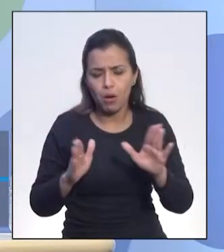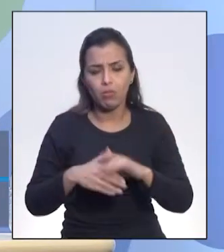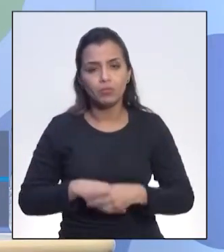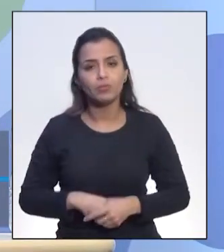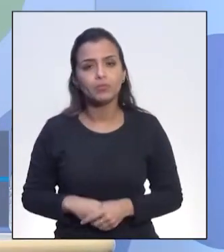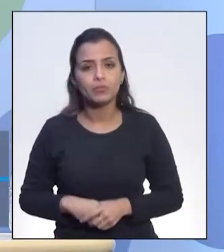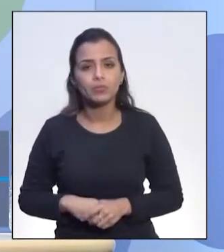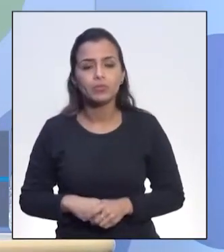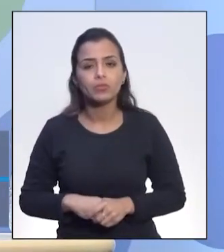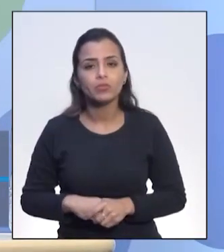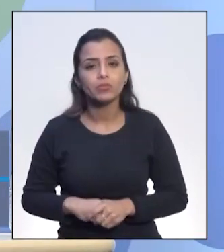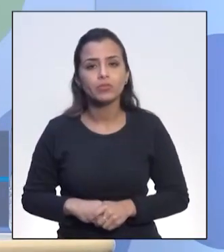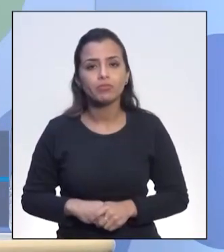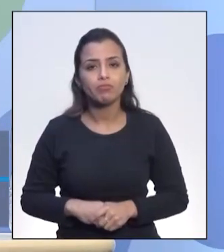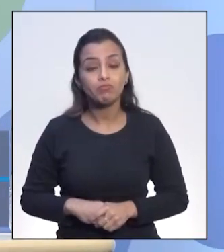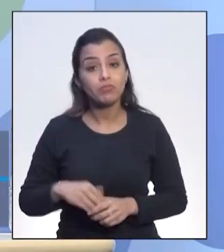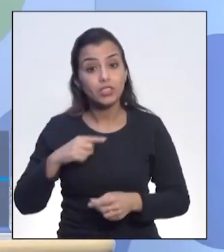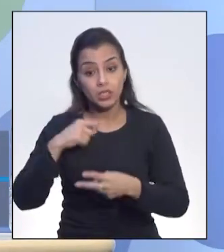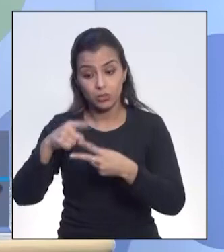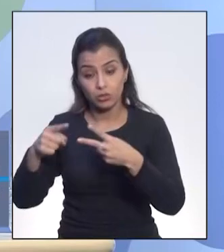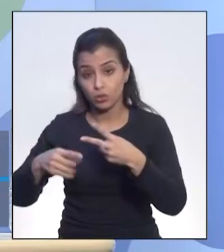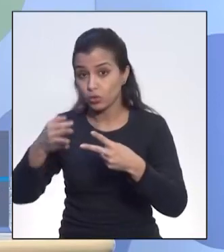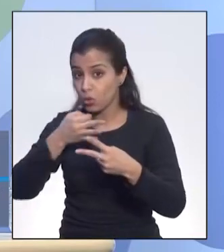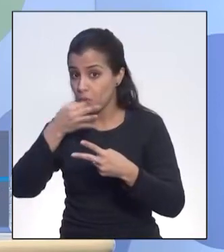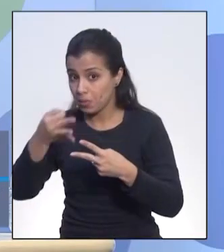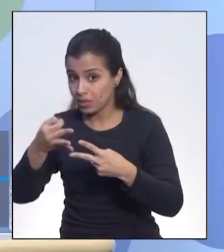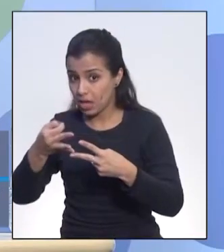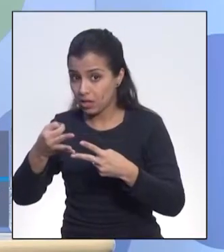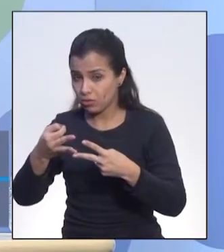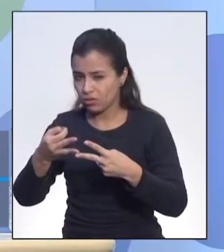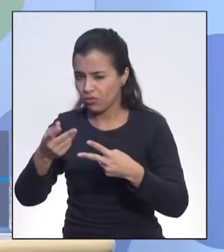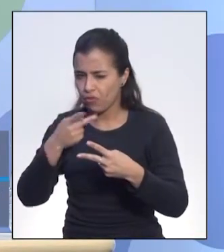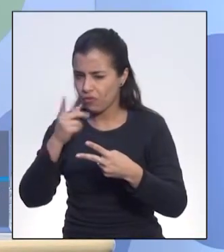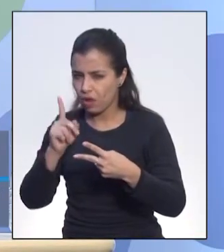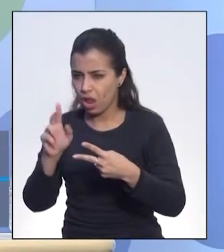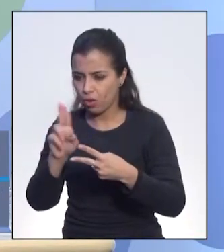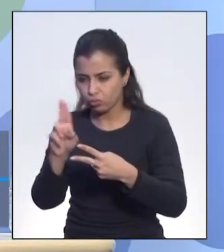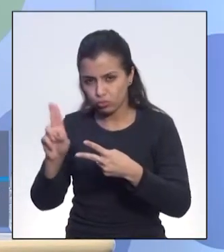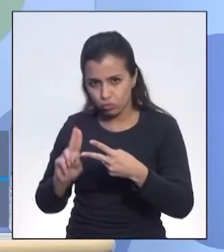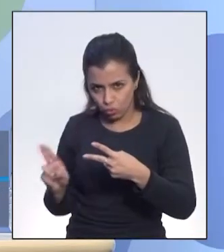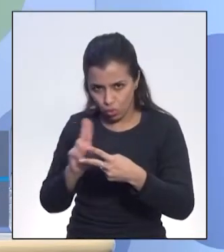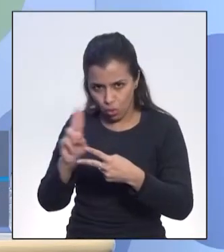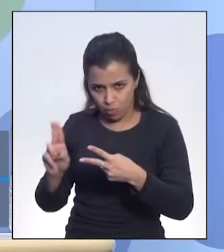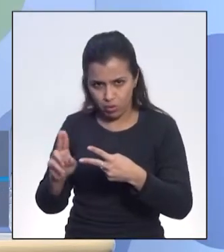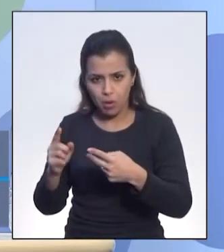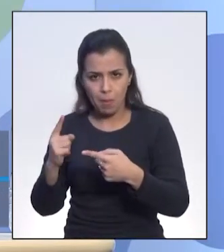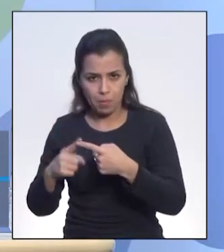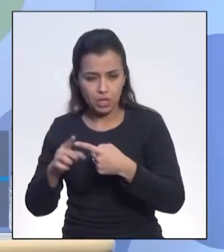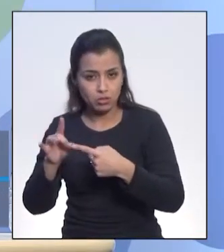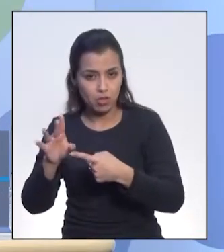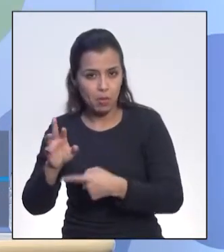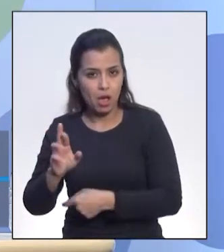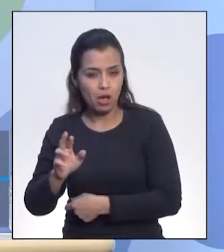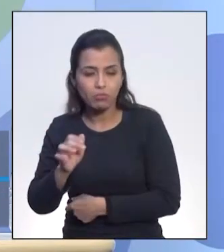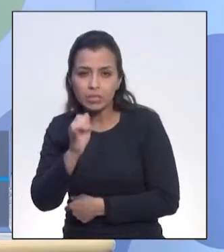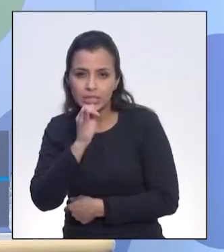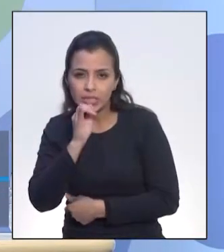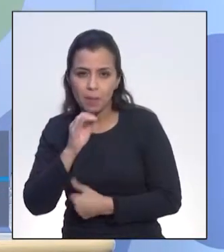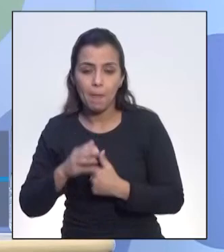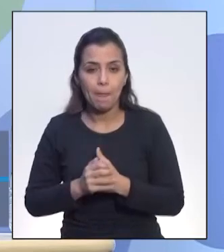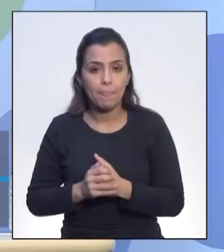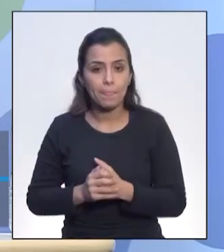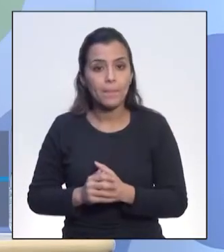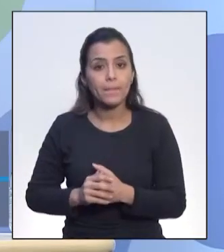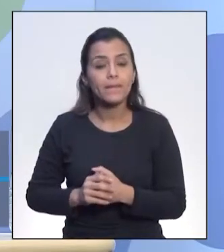mais? Tem 2 comentários, eu não vou citar o nome dos alunos, porque eu vou usar esses comentários como exemplo, tá? Então, vamos